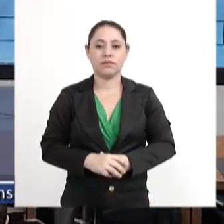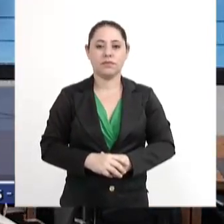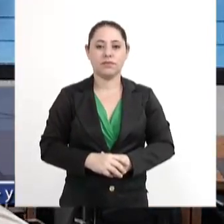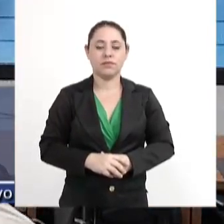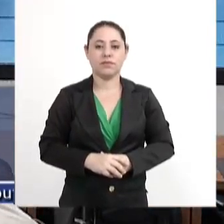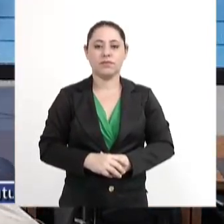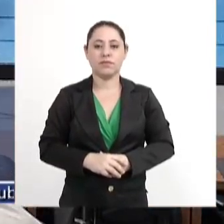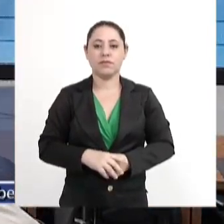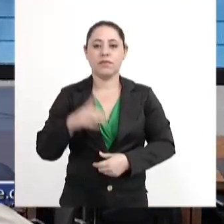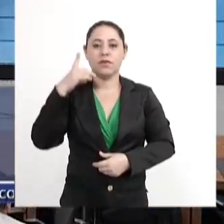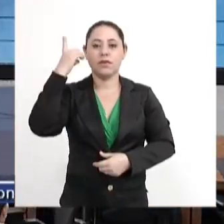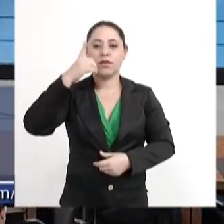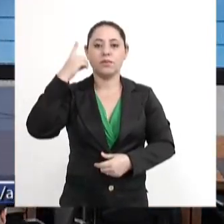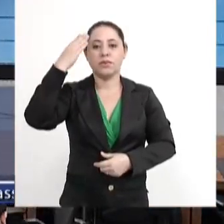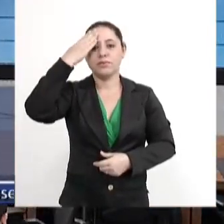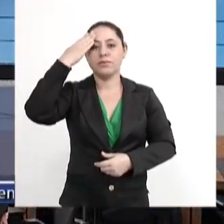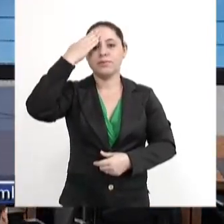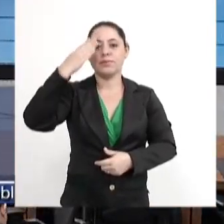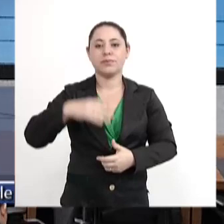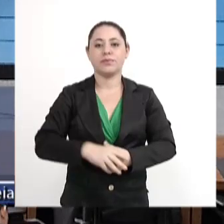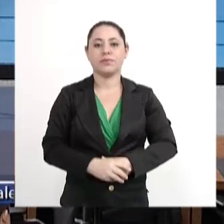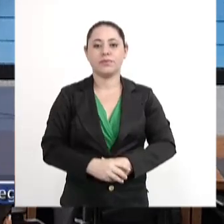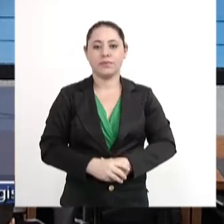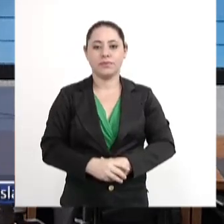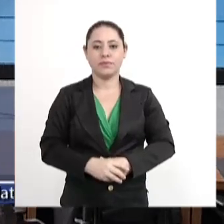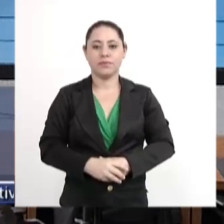Com a palavra, o deputado Barbosa.